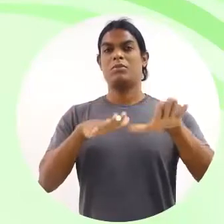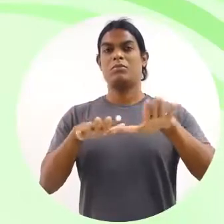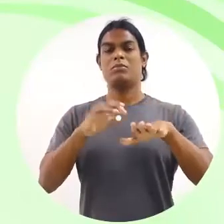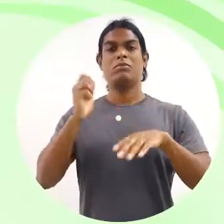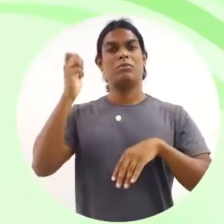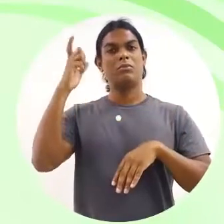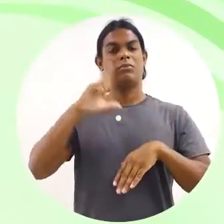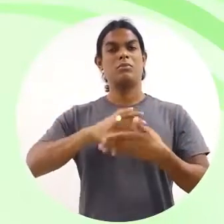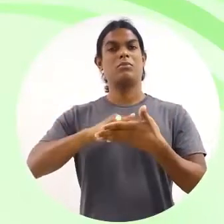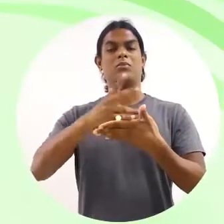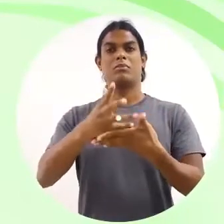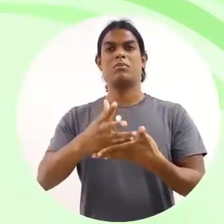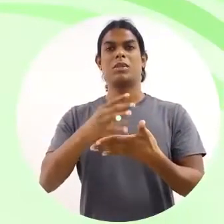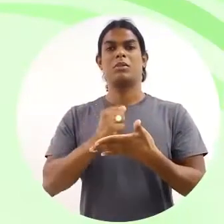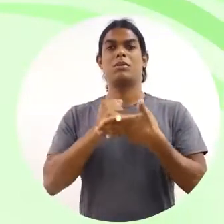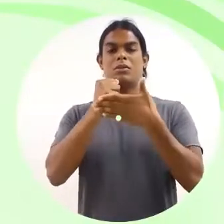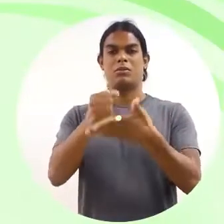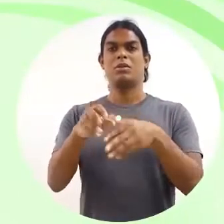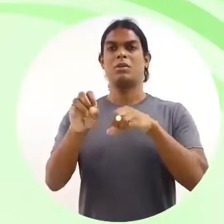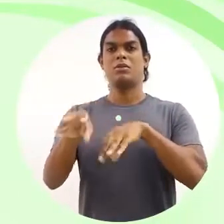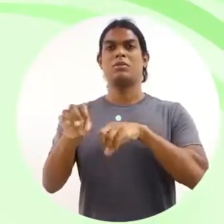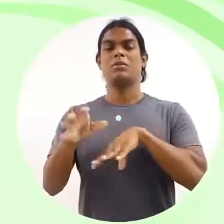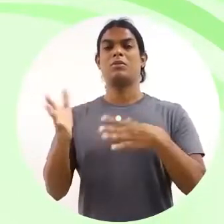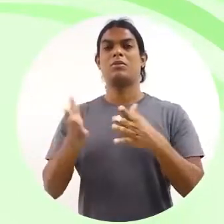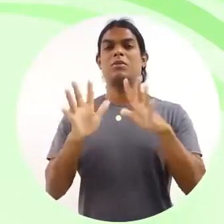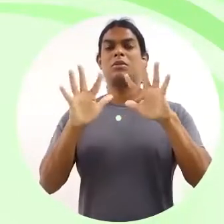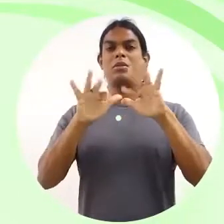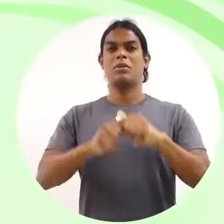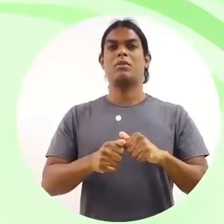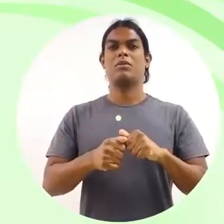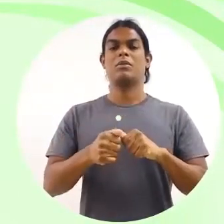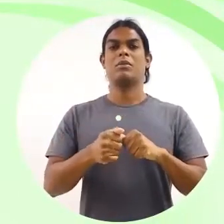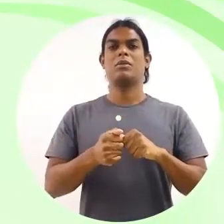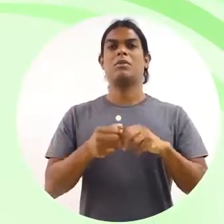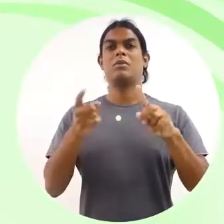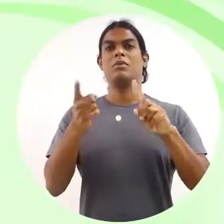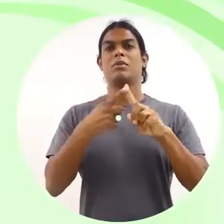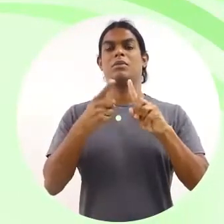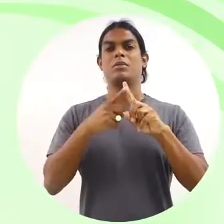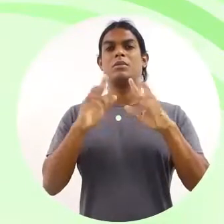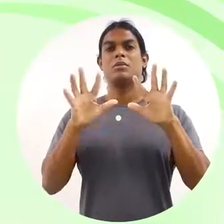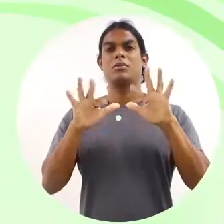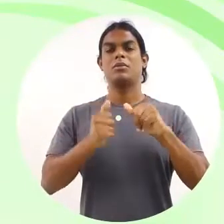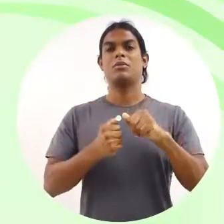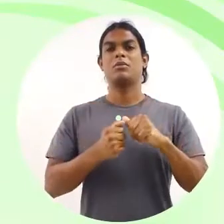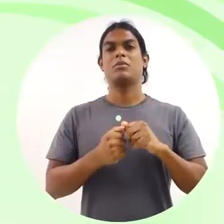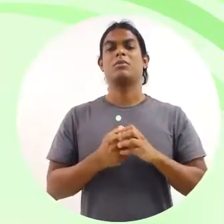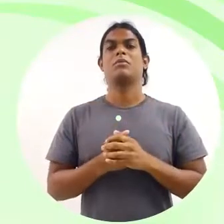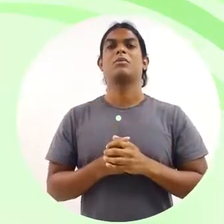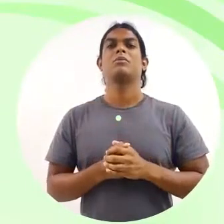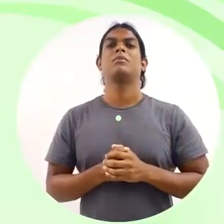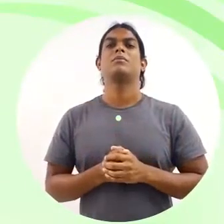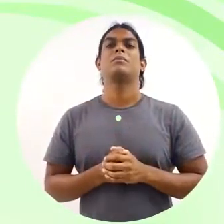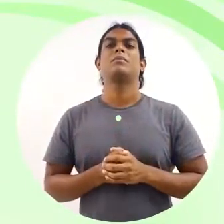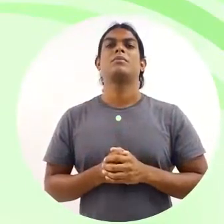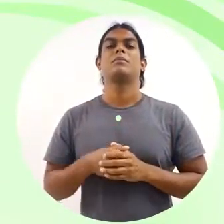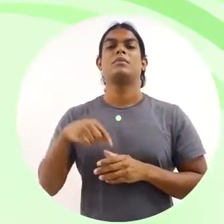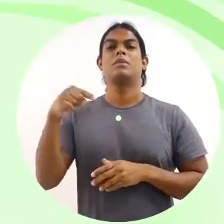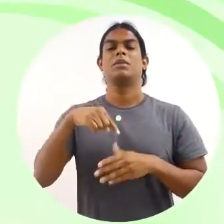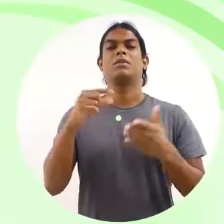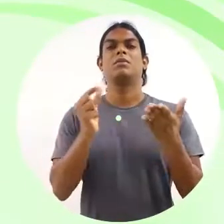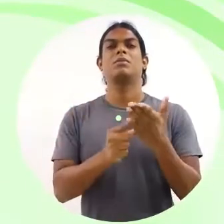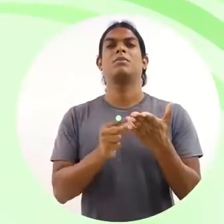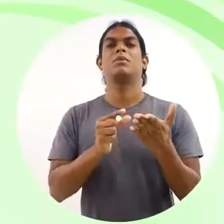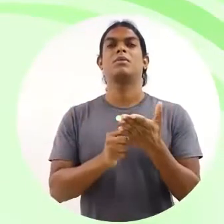Bom, com isso nós finalizamos a nossa competência 1, que é sobre VoiceThread, podcast, vodcast e o